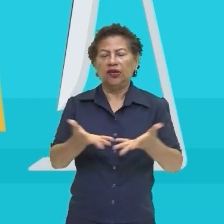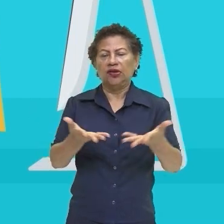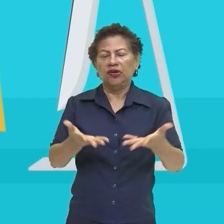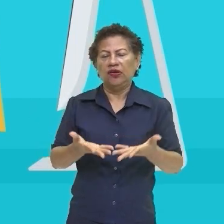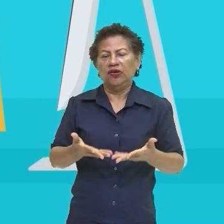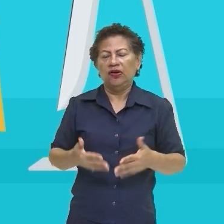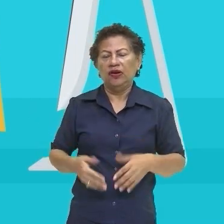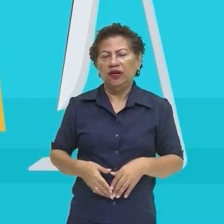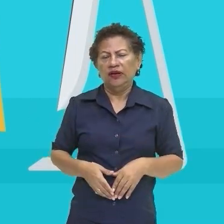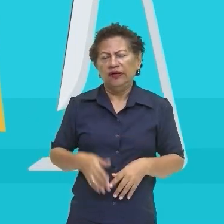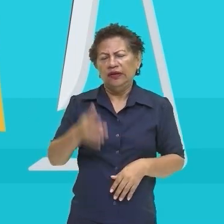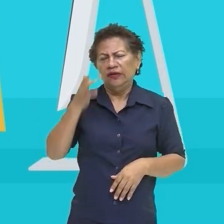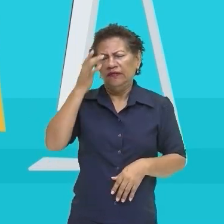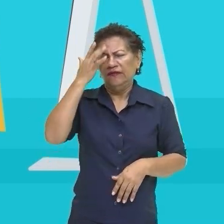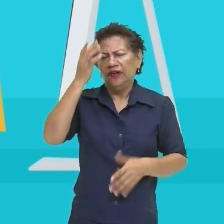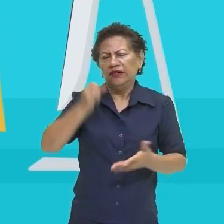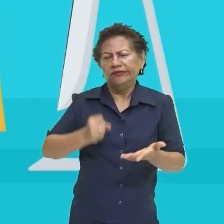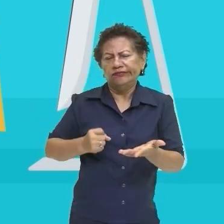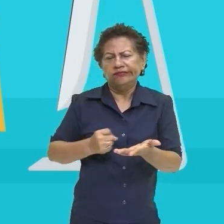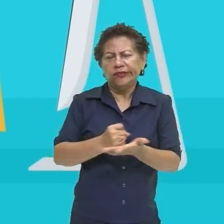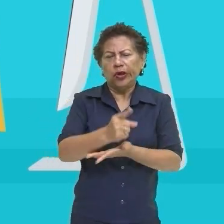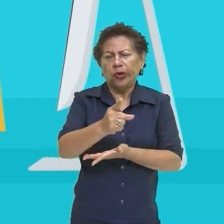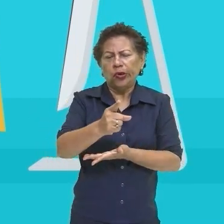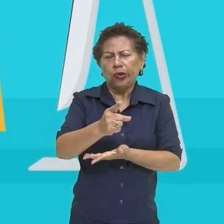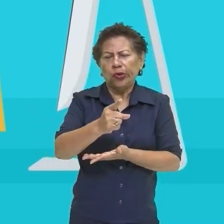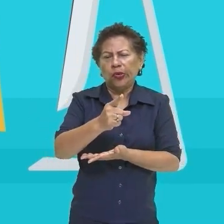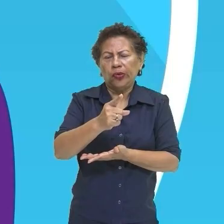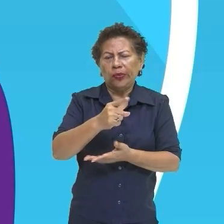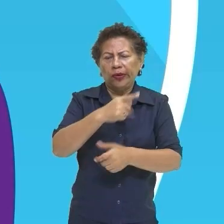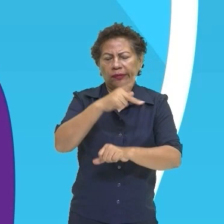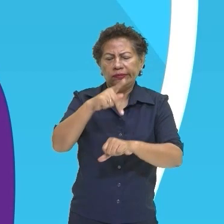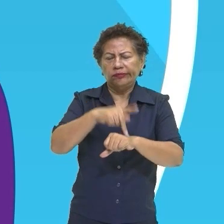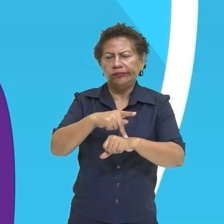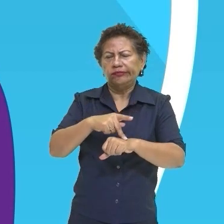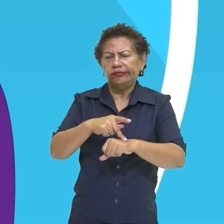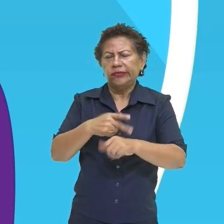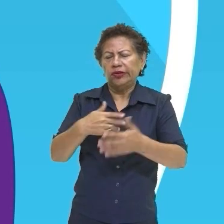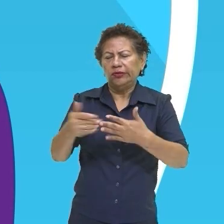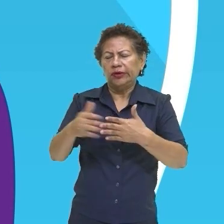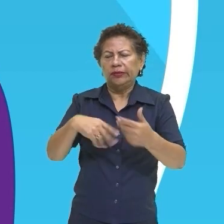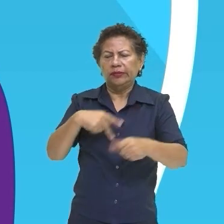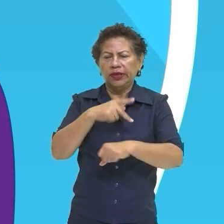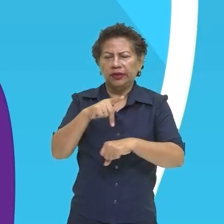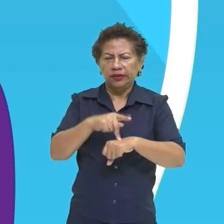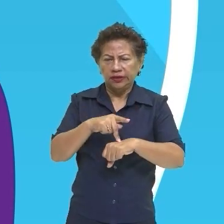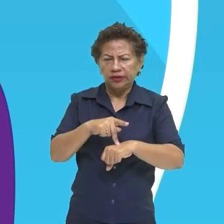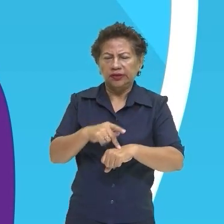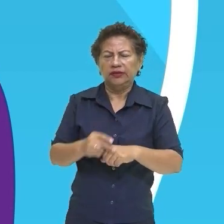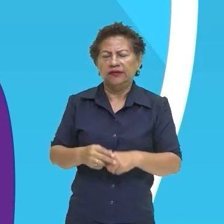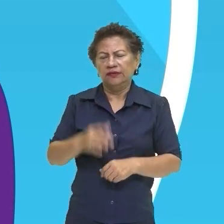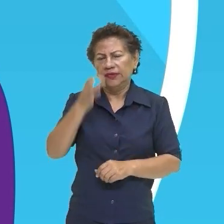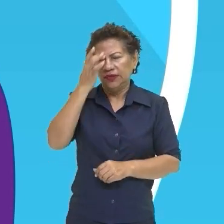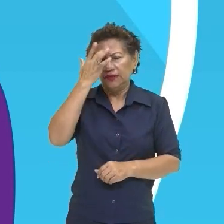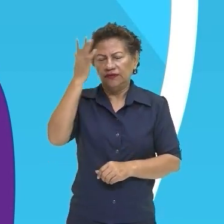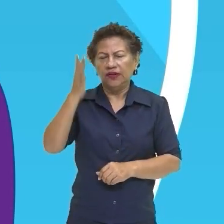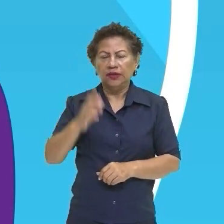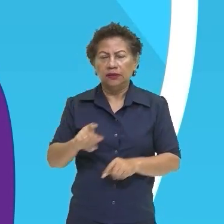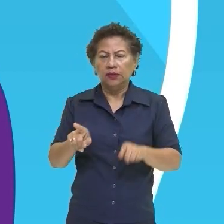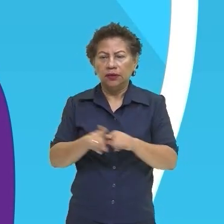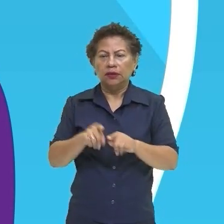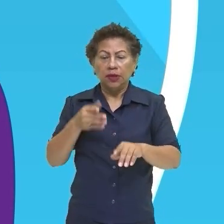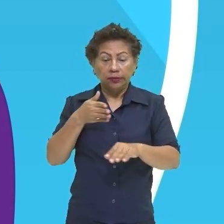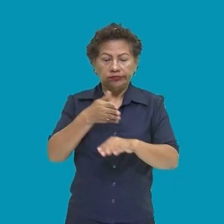conveniente para nós comprar e vender produtos de qualquer lugar do mundo. Por um lado, a globalização tornou fácil o acesso de tecnologias